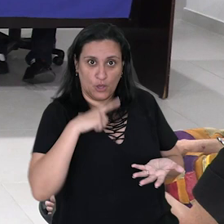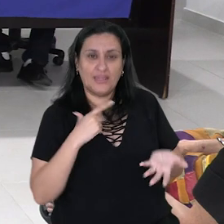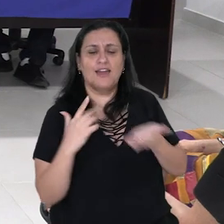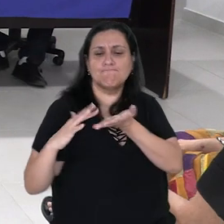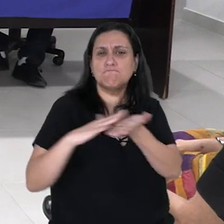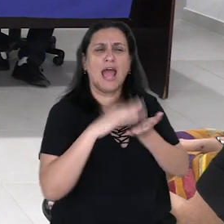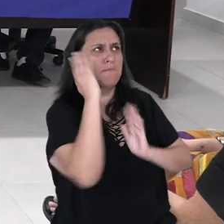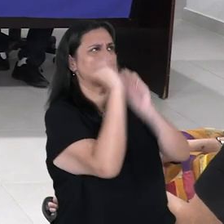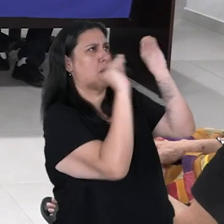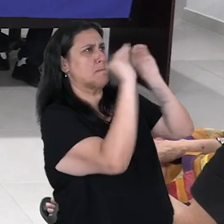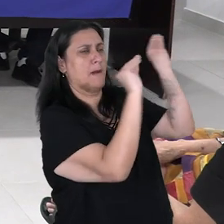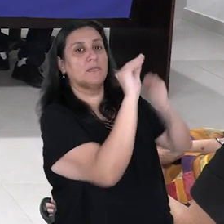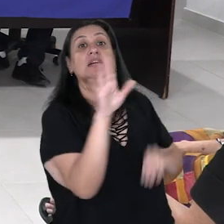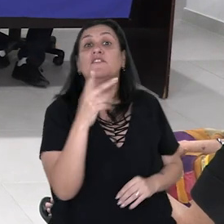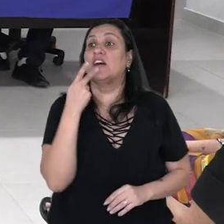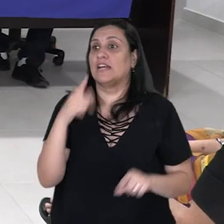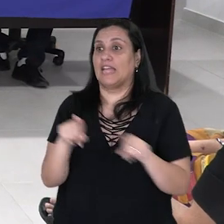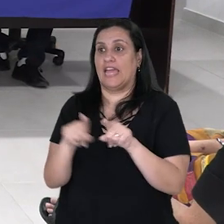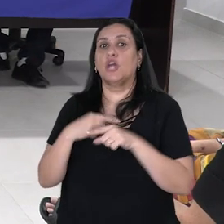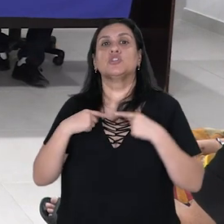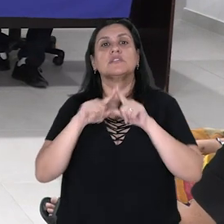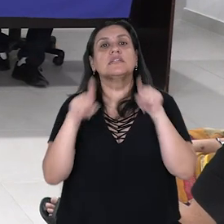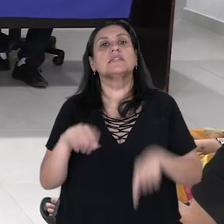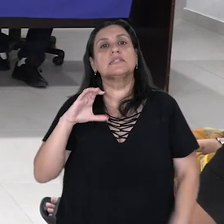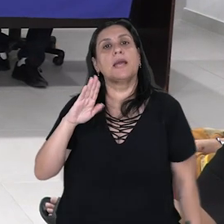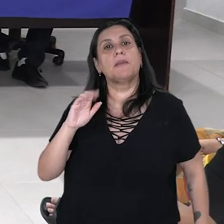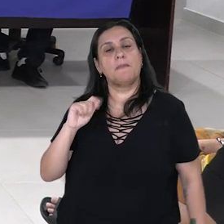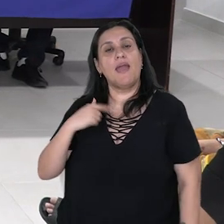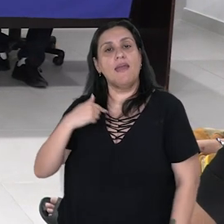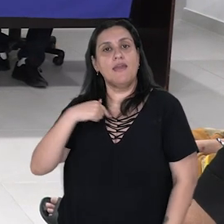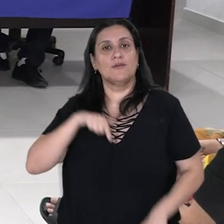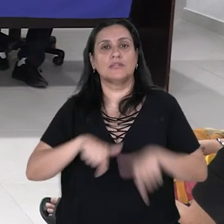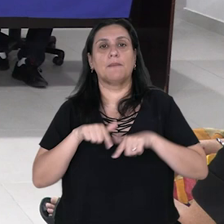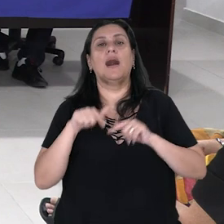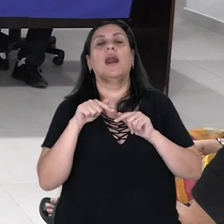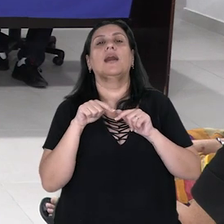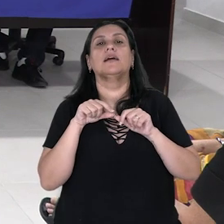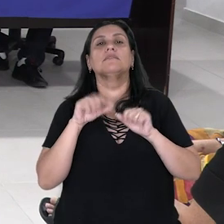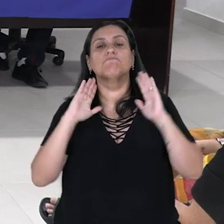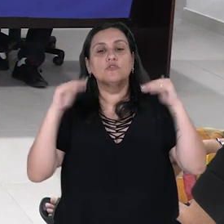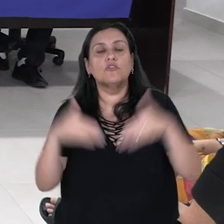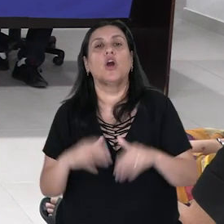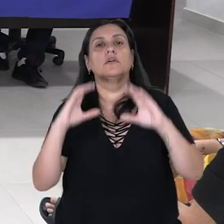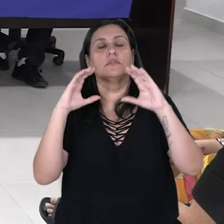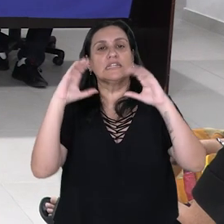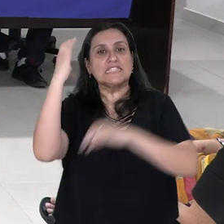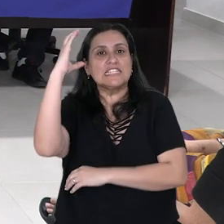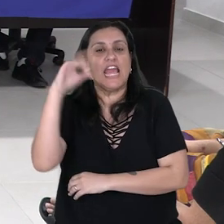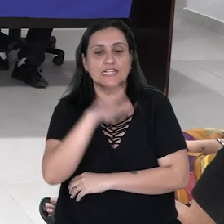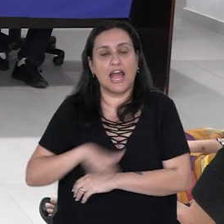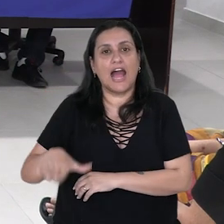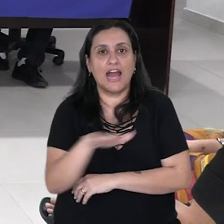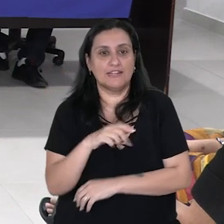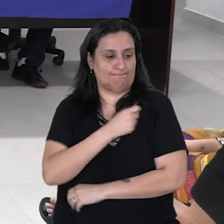em Braille. E eu queria dizer também, eu sou servidora do CBPF, eu trabalho aqui com um programa de vocação científica que é voltado aos adolescentes